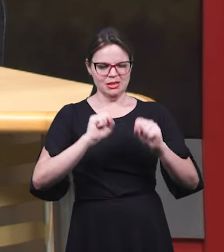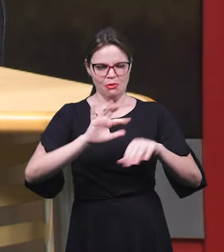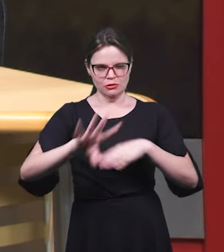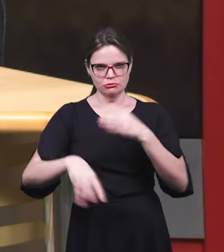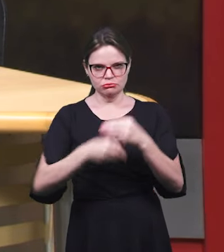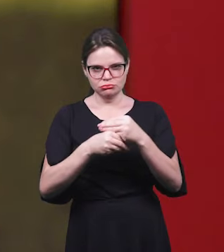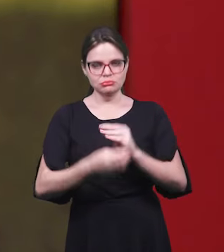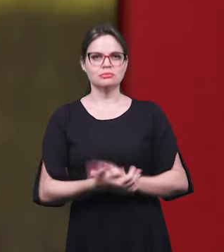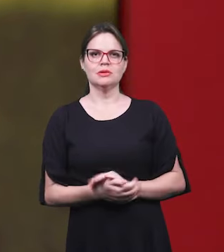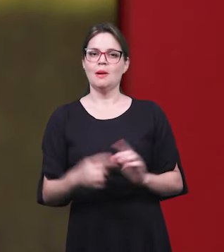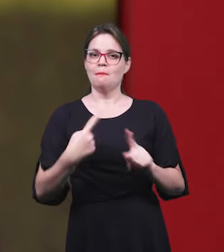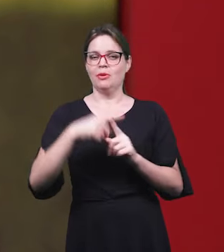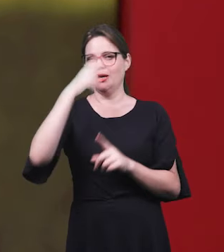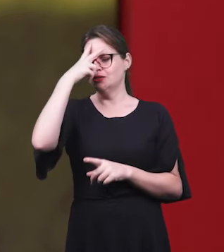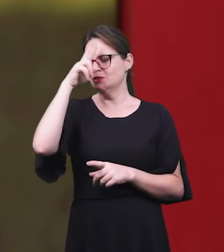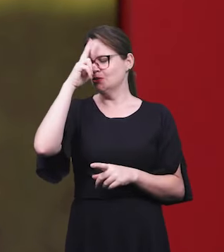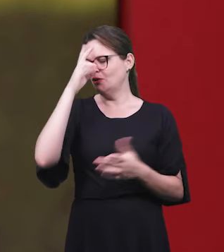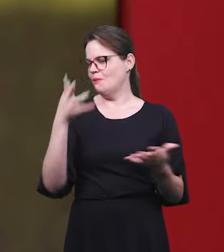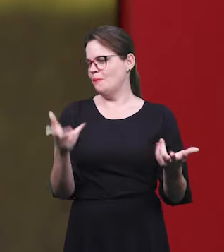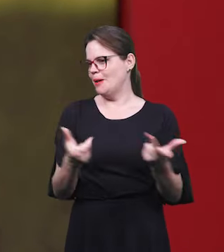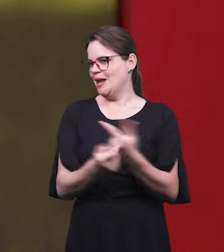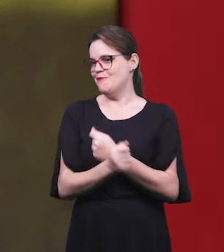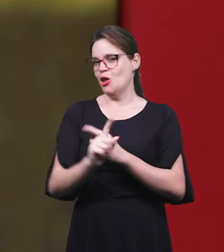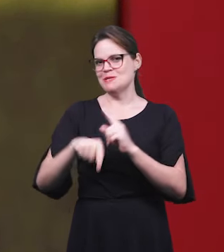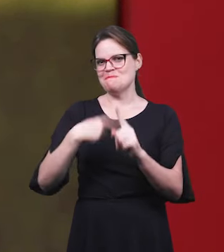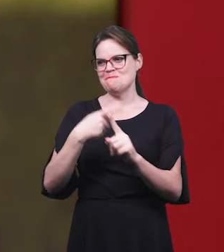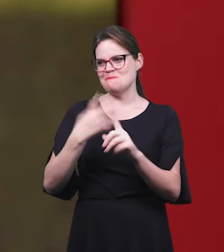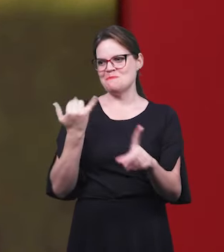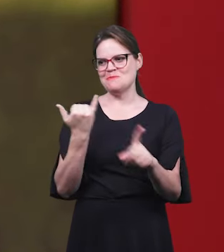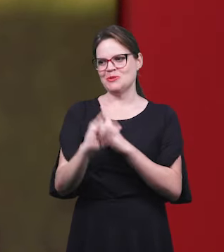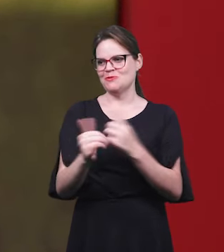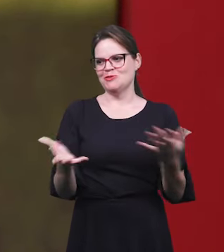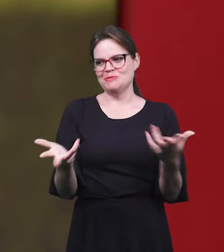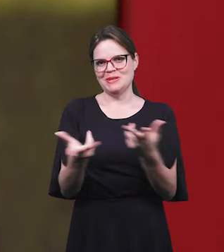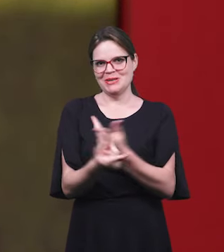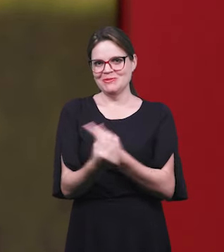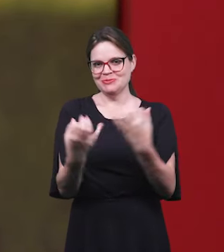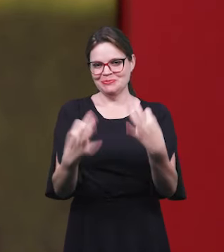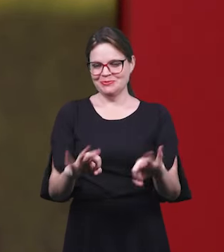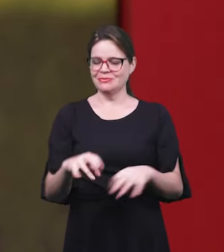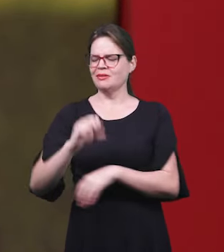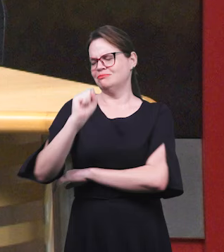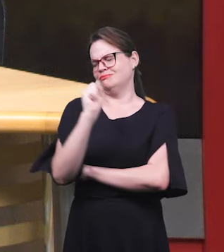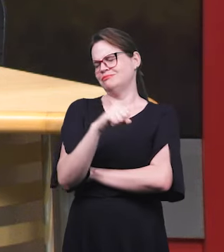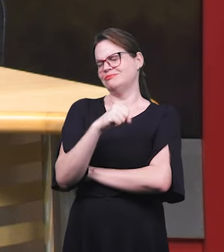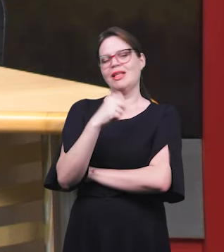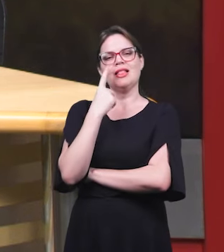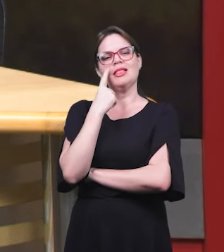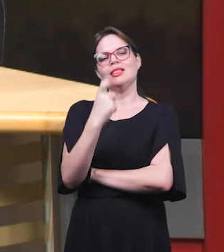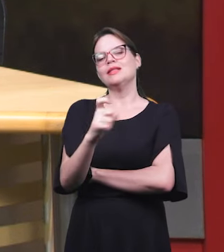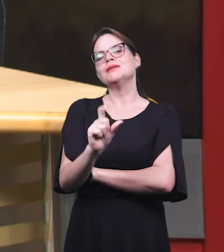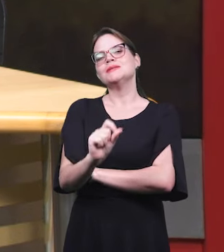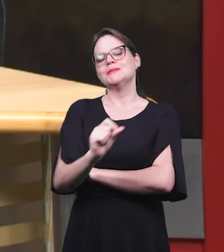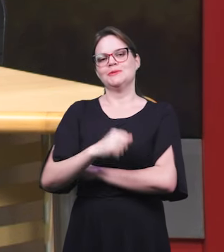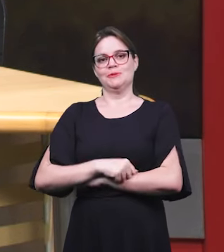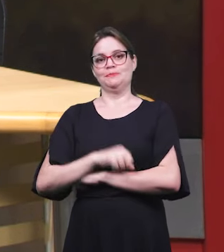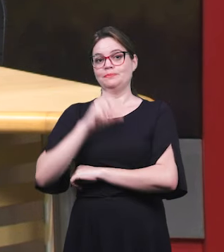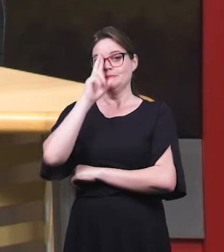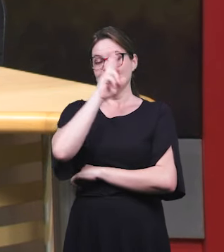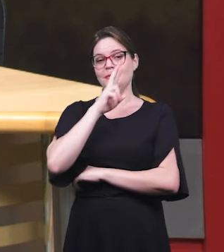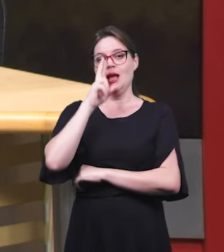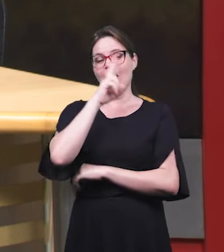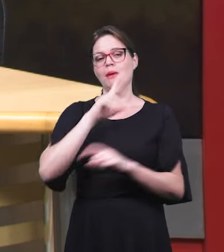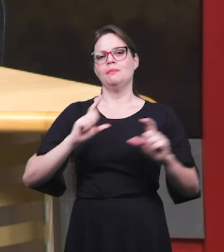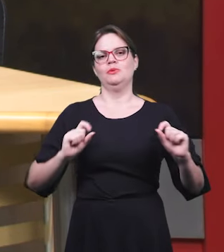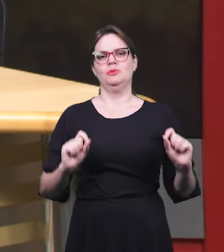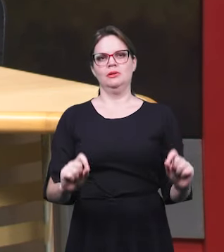rica, né? A história é muito e rica. a história, junto com o profético, é mais rico ainda, né? Justamente. É interessante que a